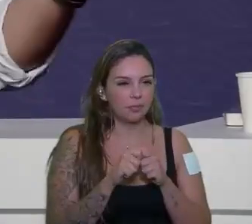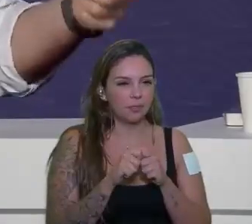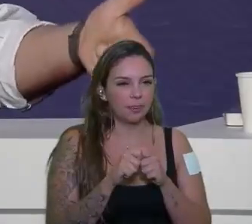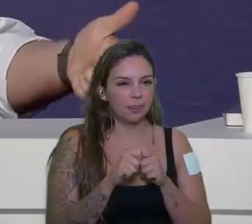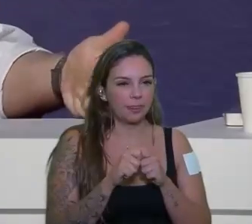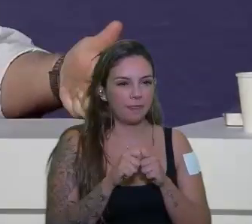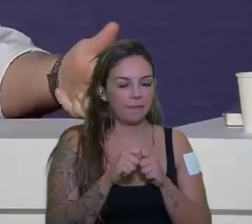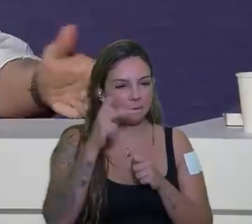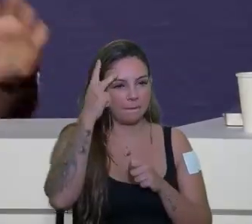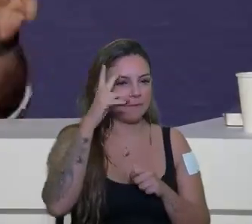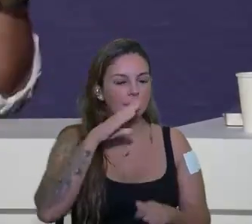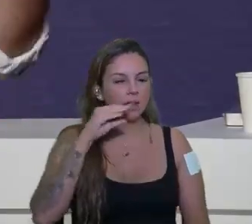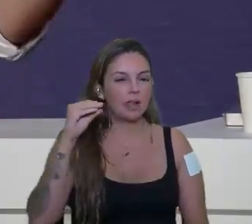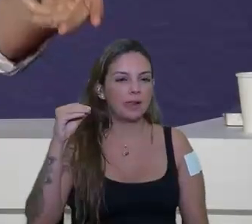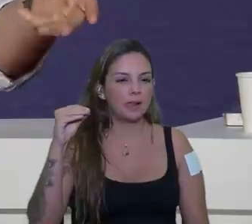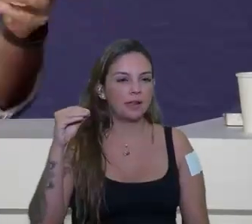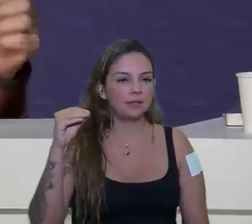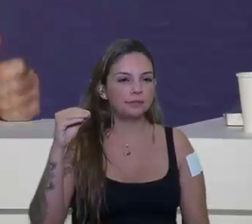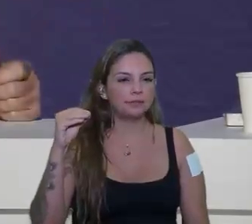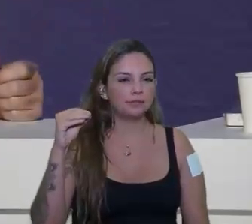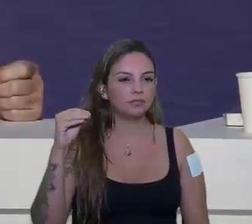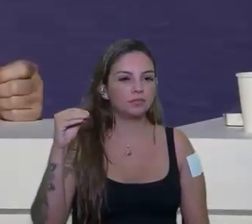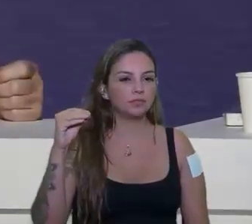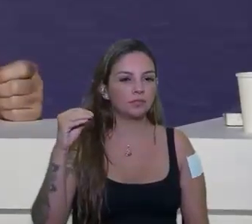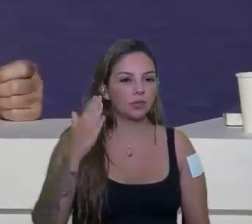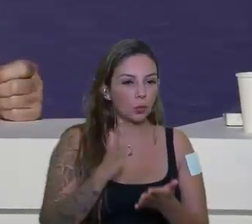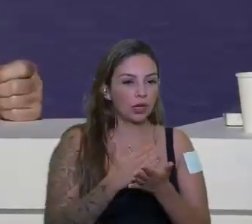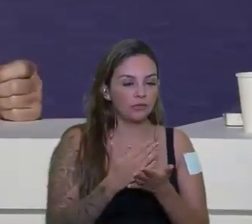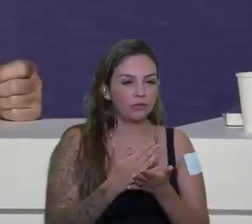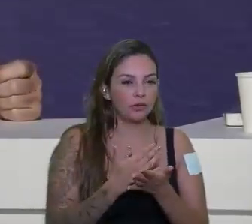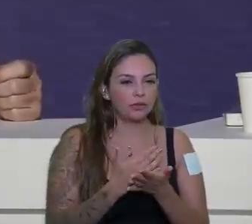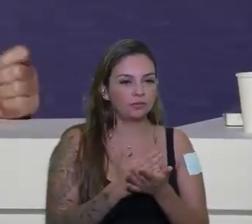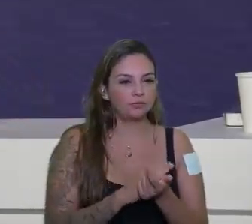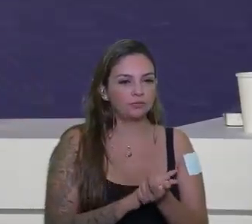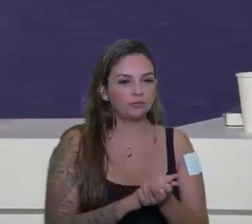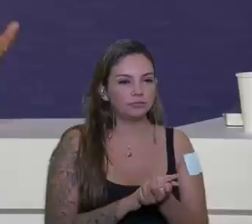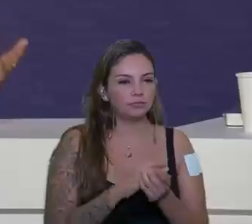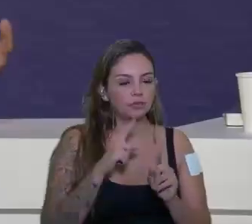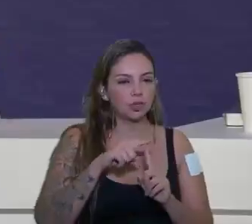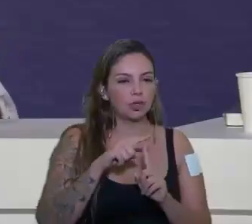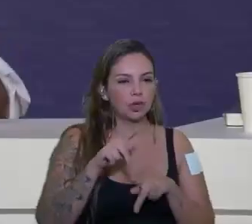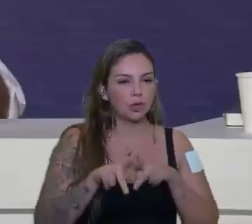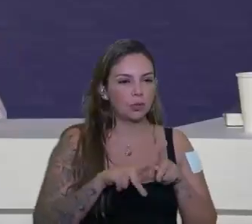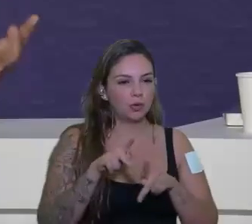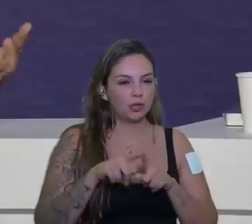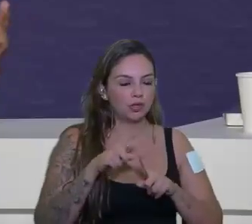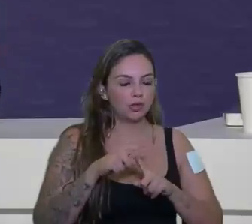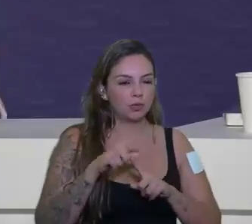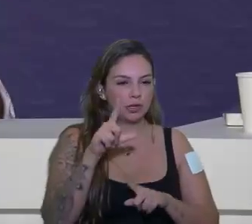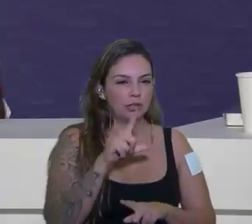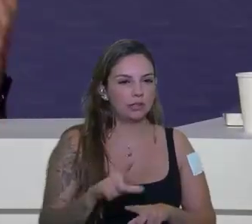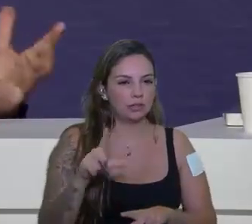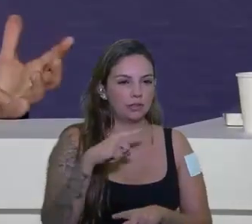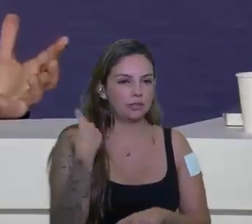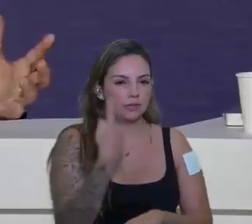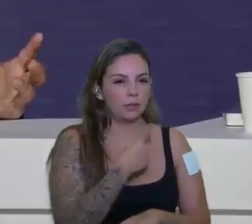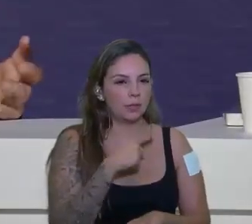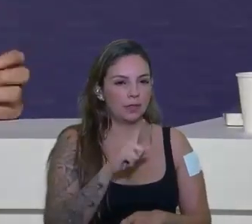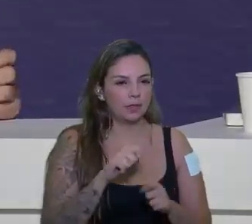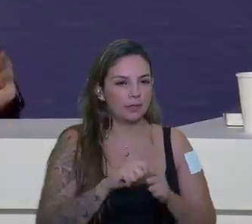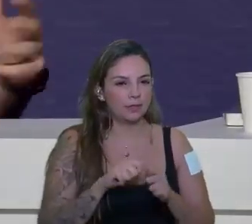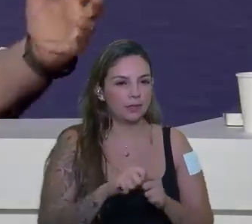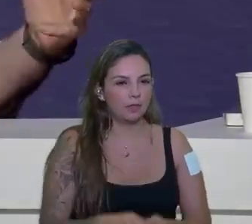Paracatu. Da esquerda para a direita. A primeira pessoa sentada é Sérgio Abranches, um homem branco de cabelos cacheados curtos de tom